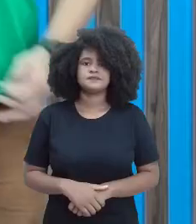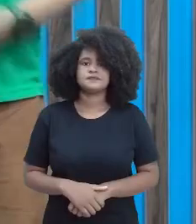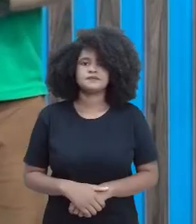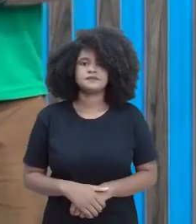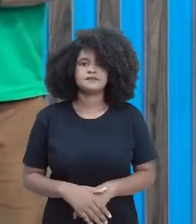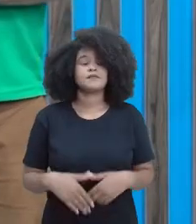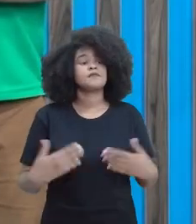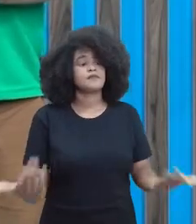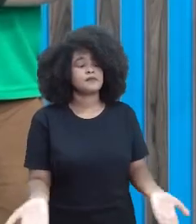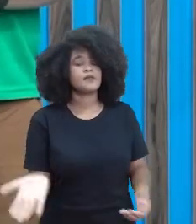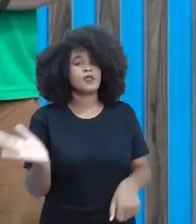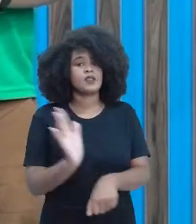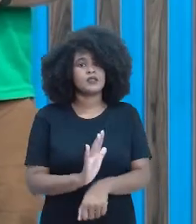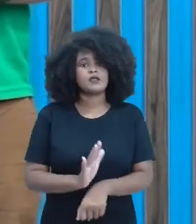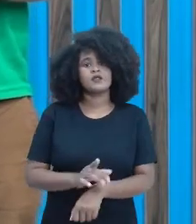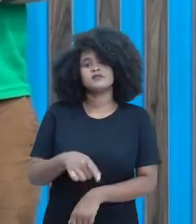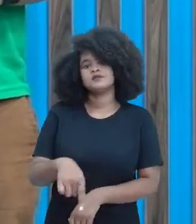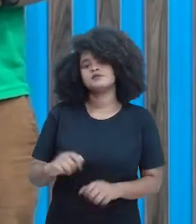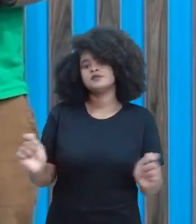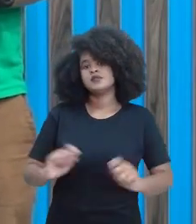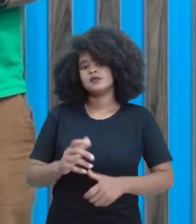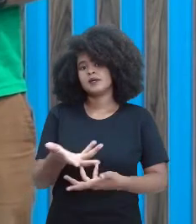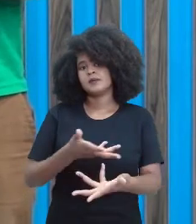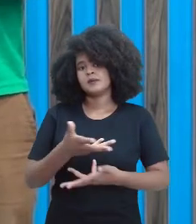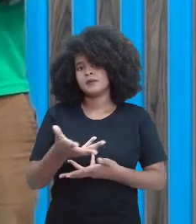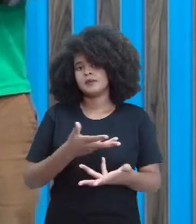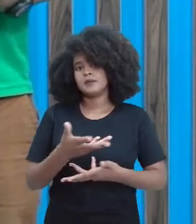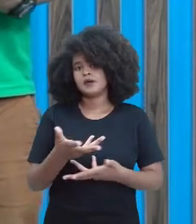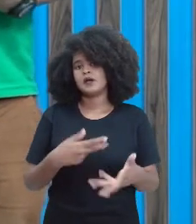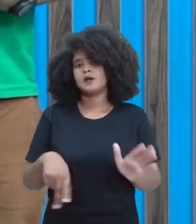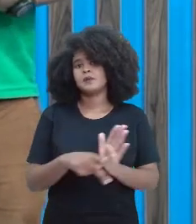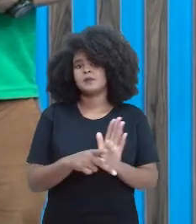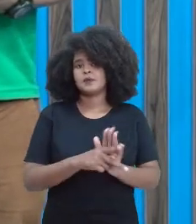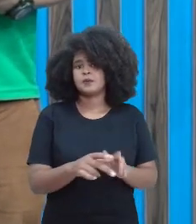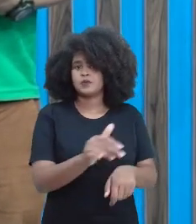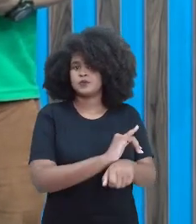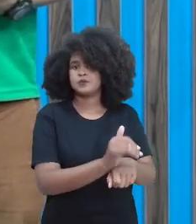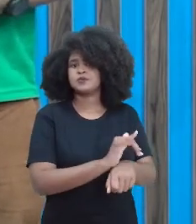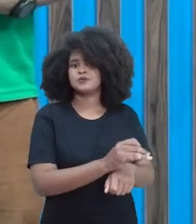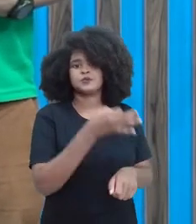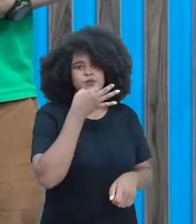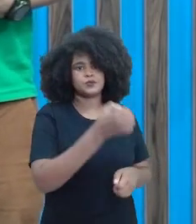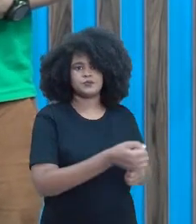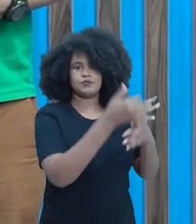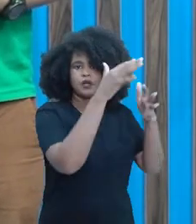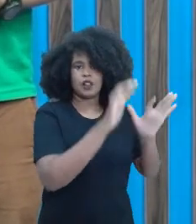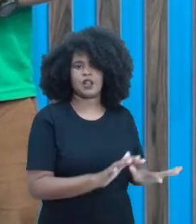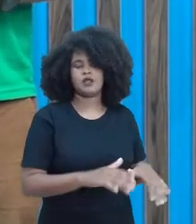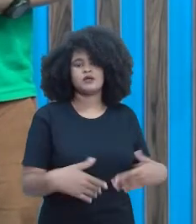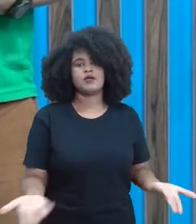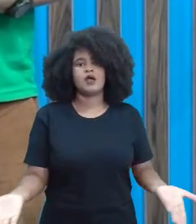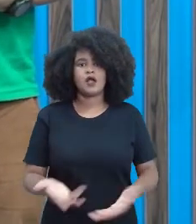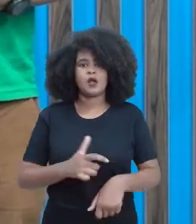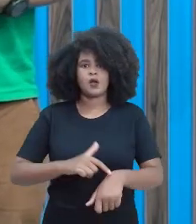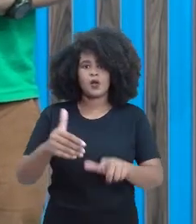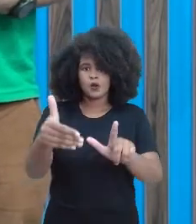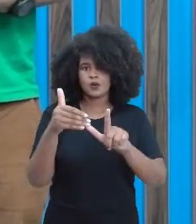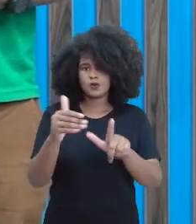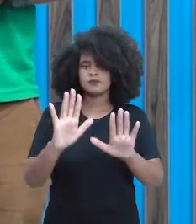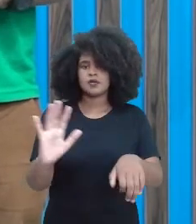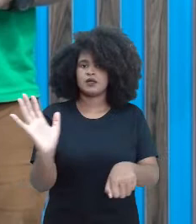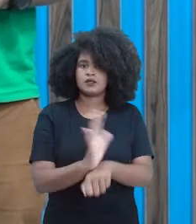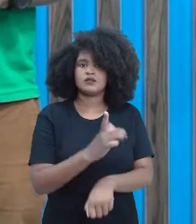E à tarde você pode também interagir com a gente pelo próprio YouTube. Estamos pela live pela manhã e à tarde